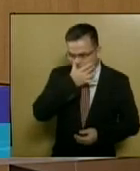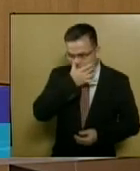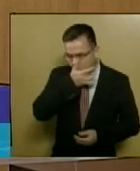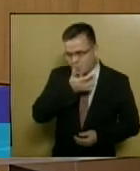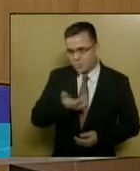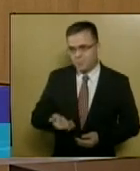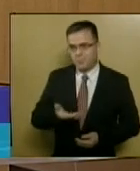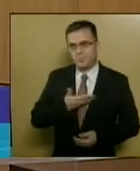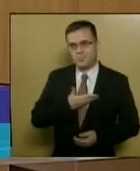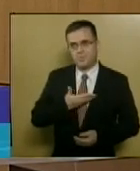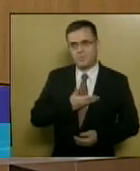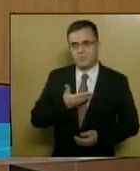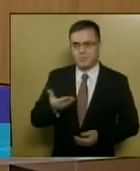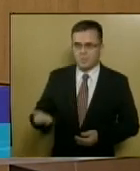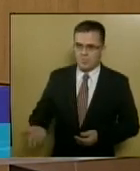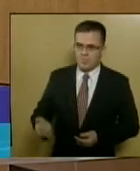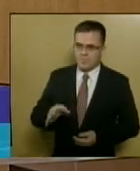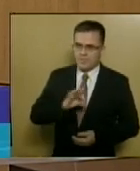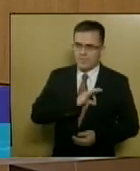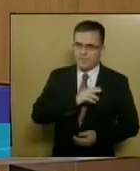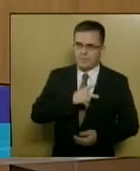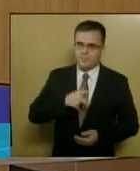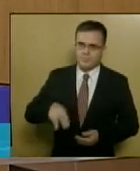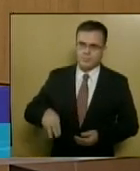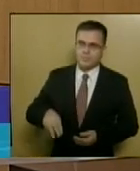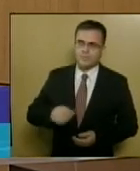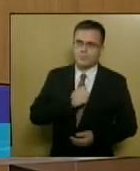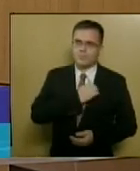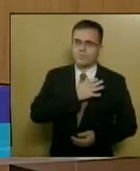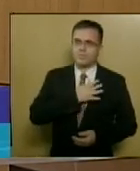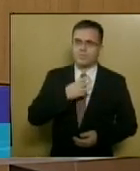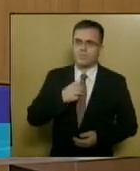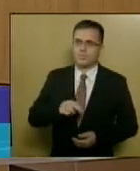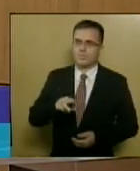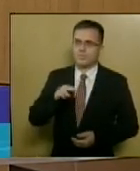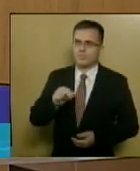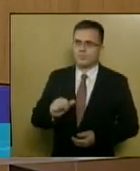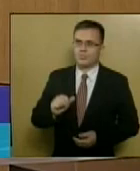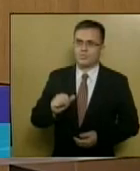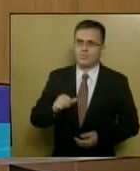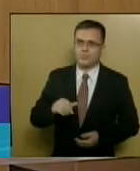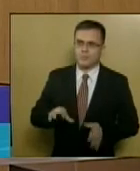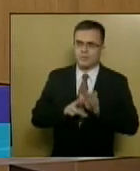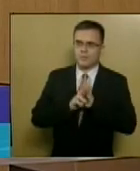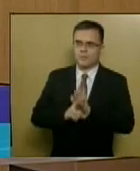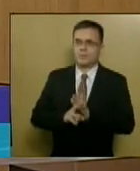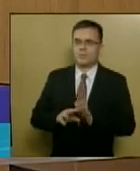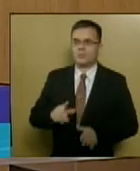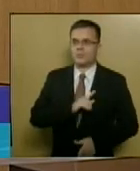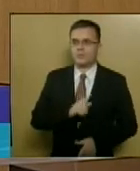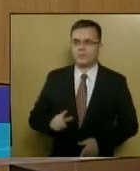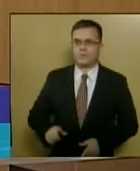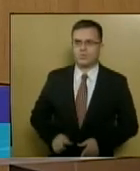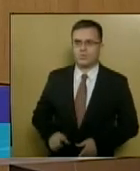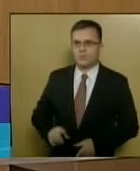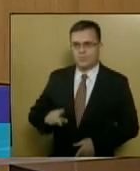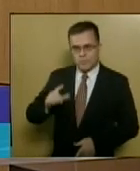o meu colega da Polícia Militar, Tenente Coronel Moura, representando o governador do estado, Jackson